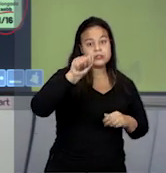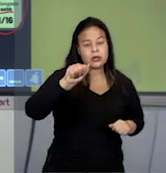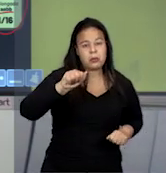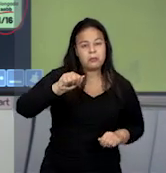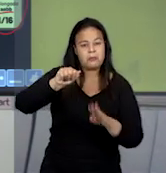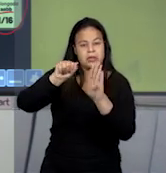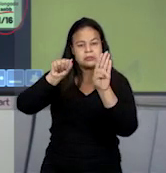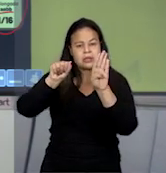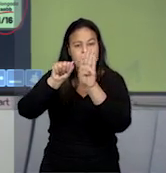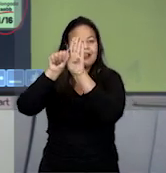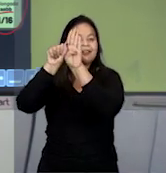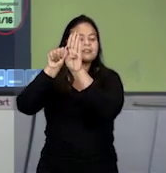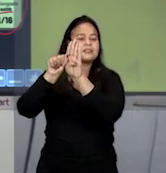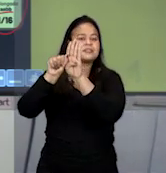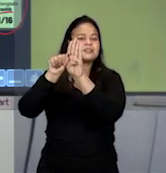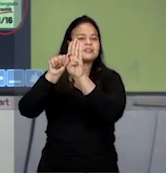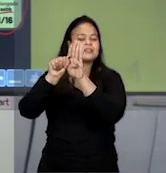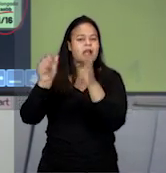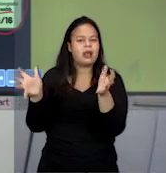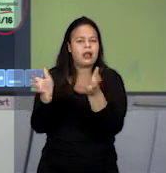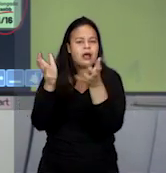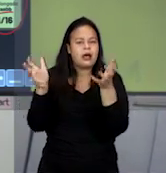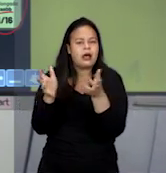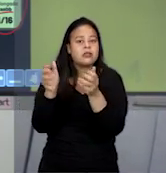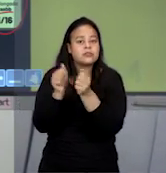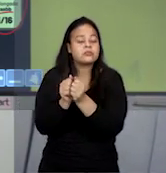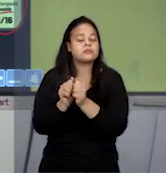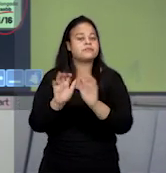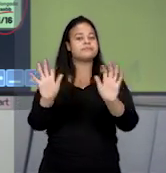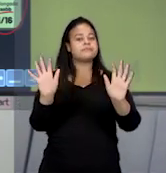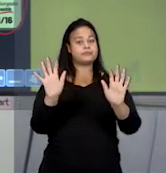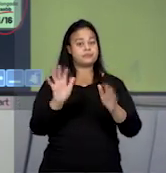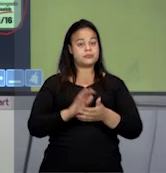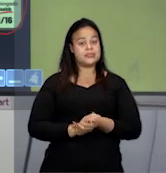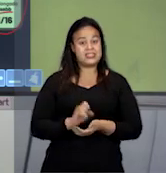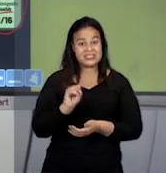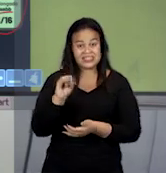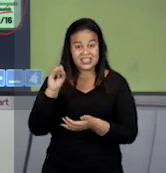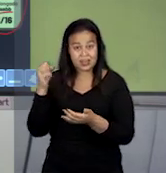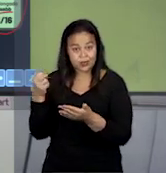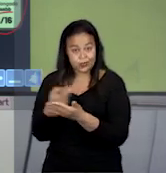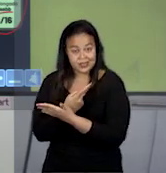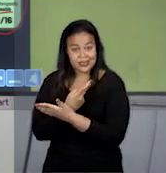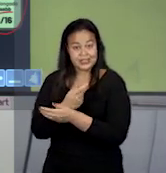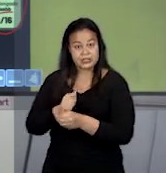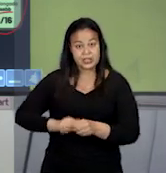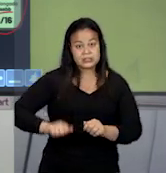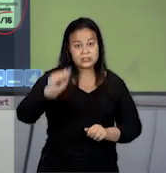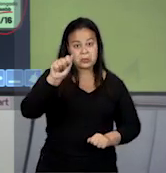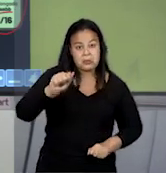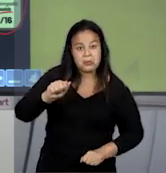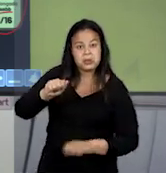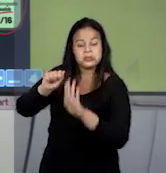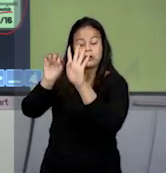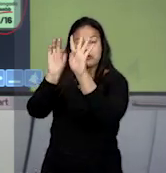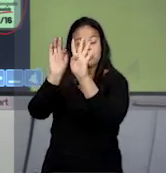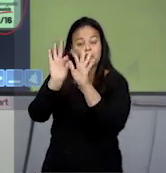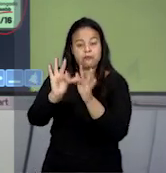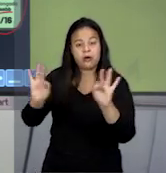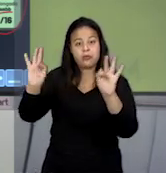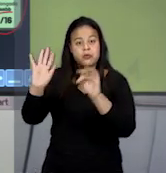no mesmo manifestando juntos. Por quê? Quando isso acontece, eu tenho uma nova forma, que vai ser a